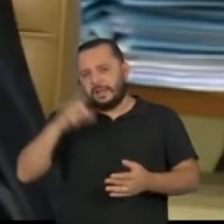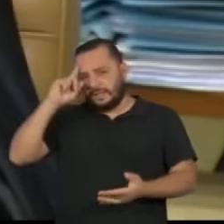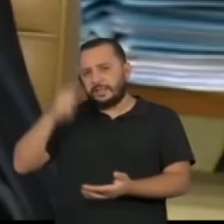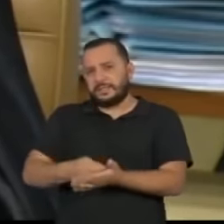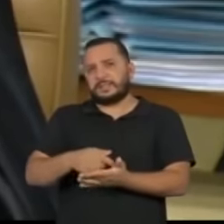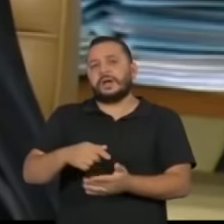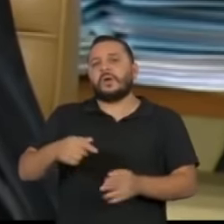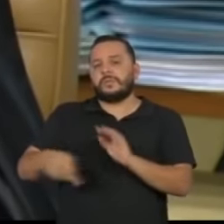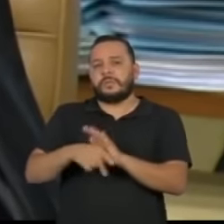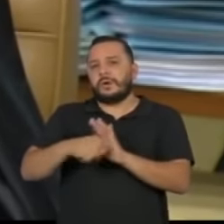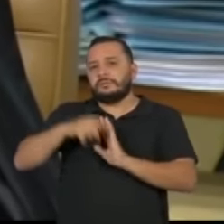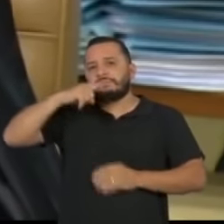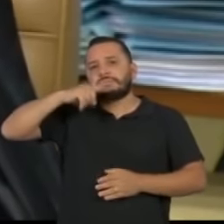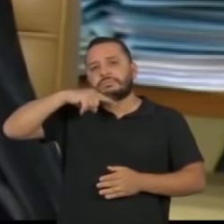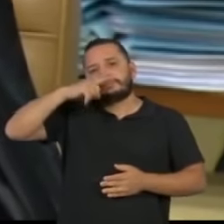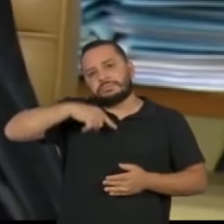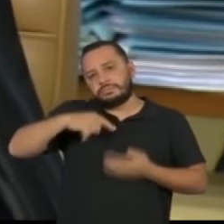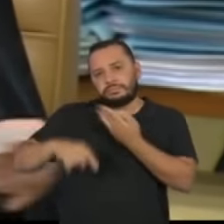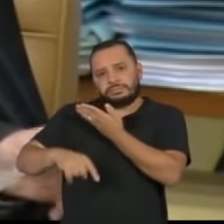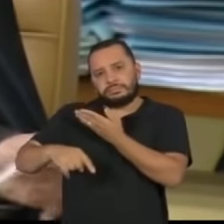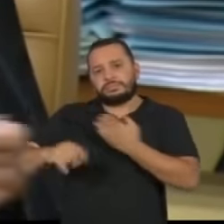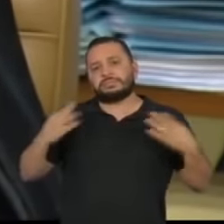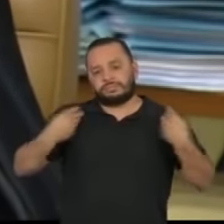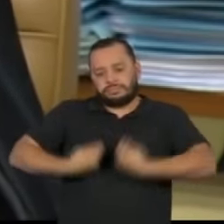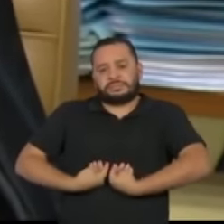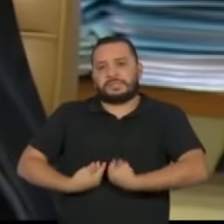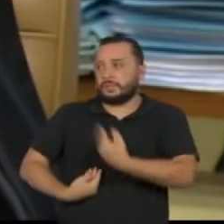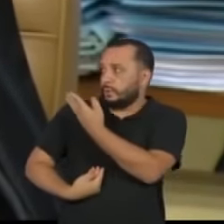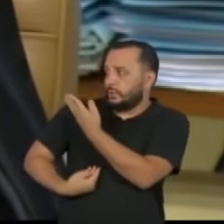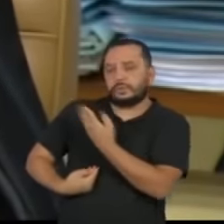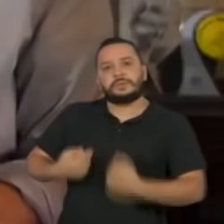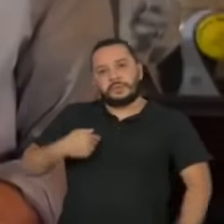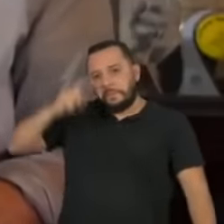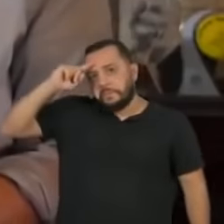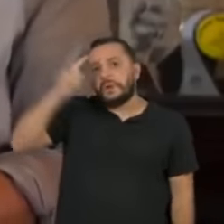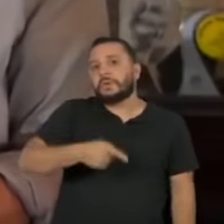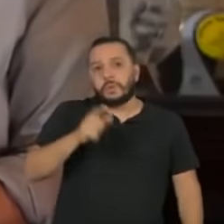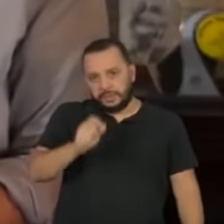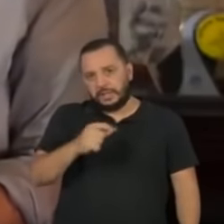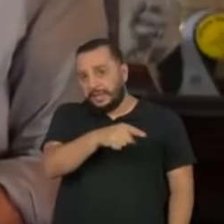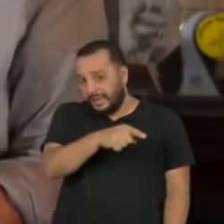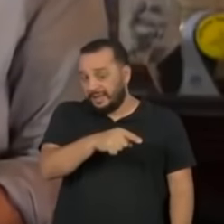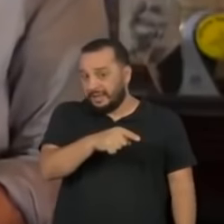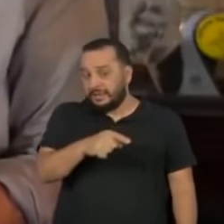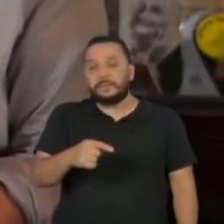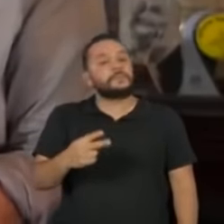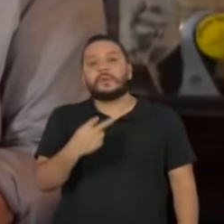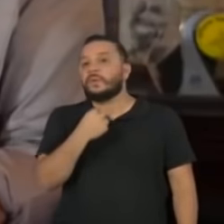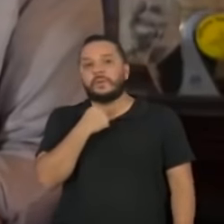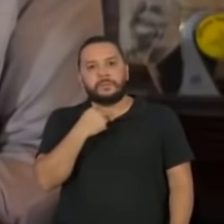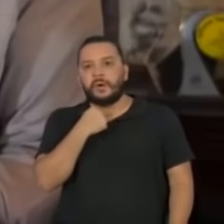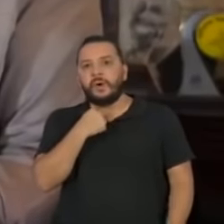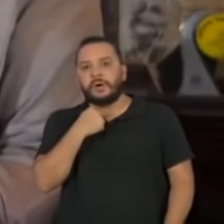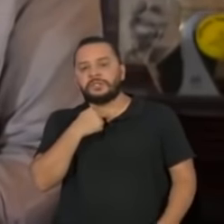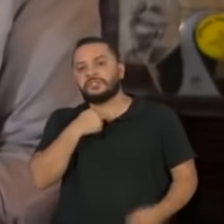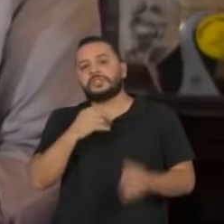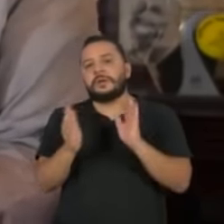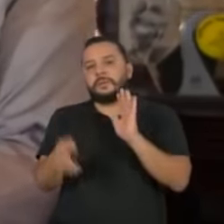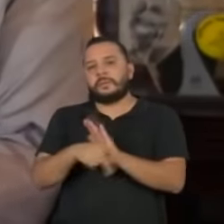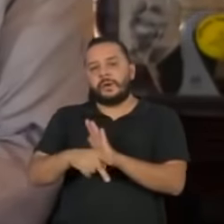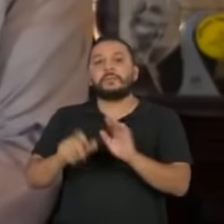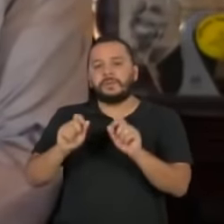do ministro do Supremo Tribunal Federal, Gilmar Mendes, que havia determinado que o jornalista não fosse alvo de inquérito